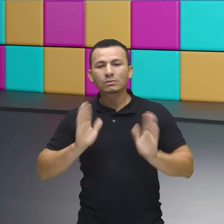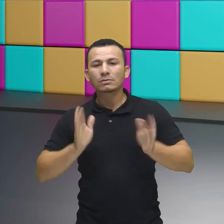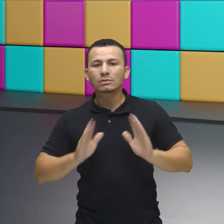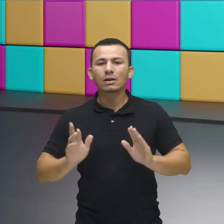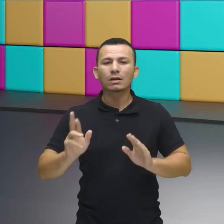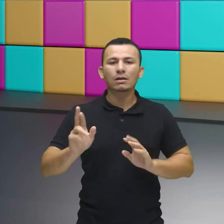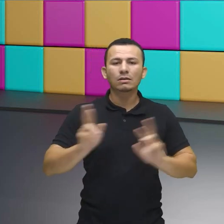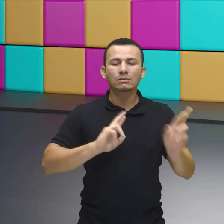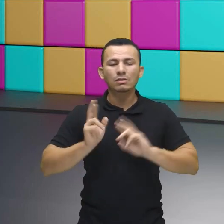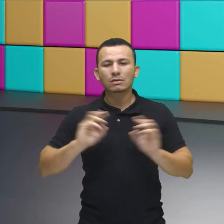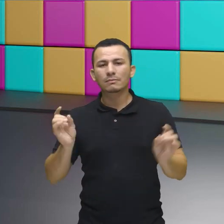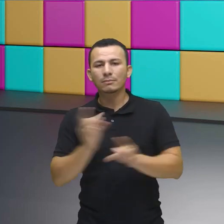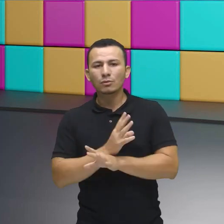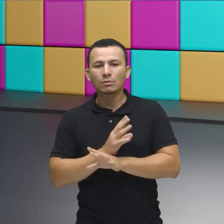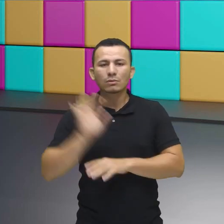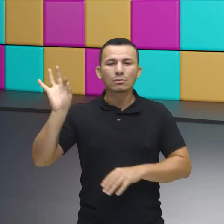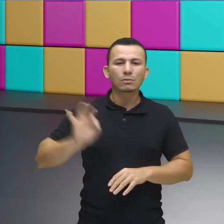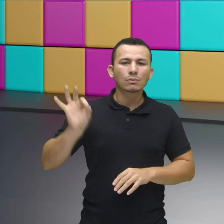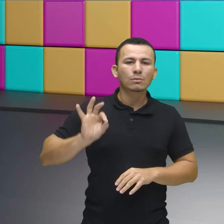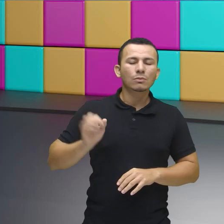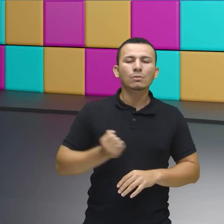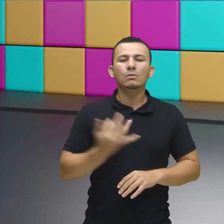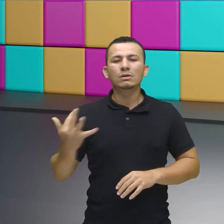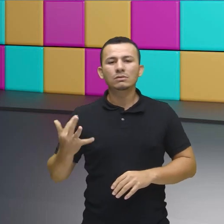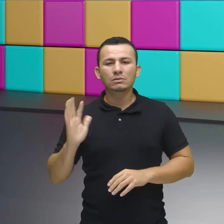uma porcentagem de quem respondeu.